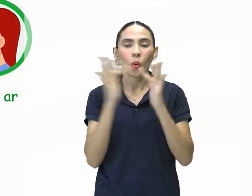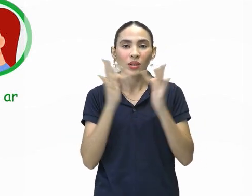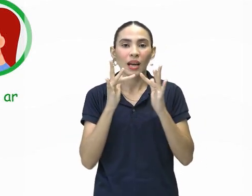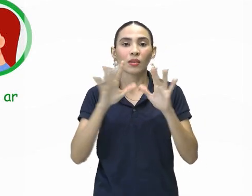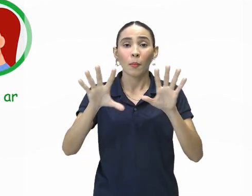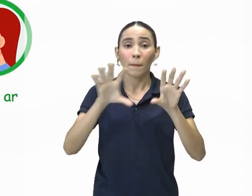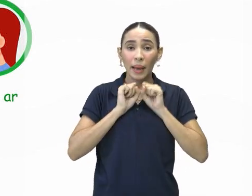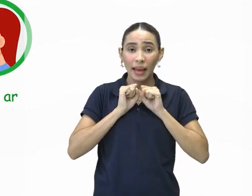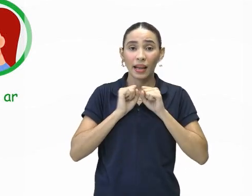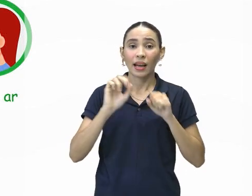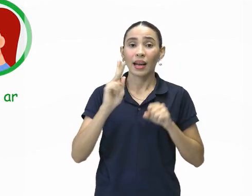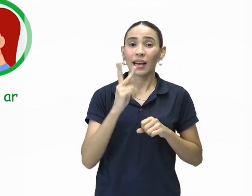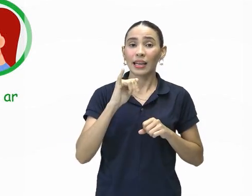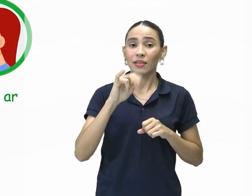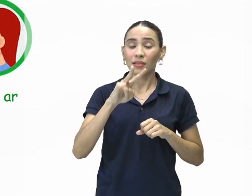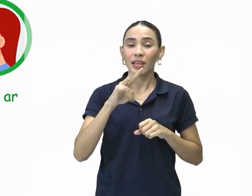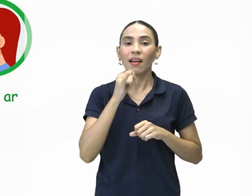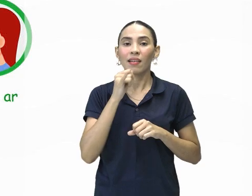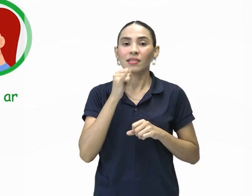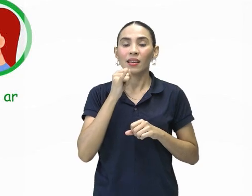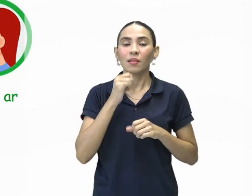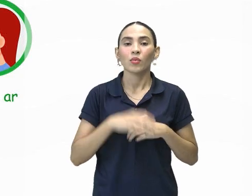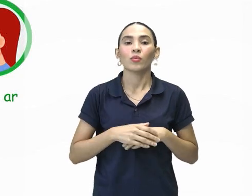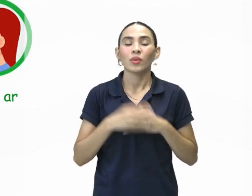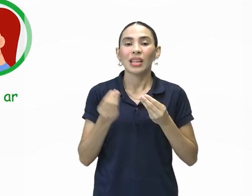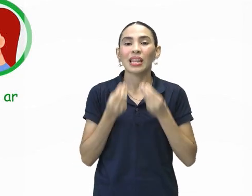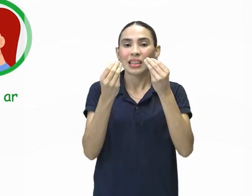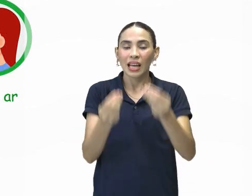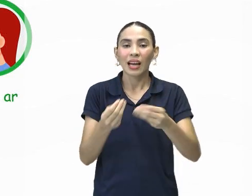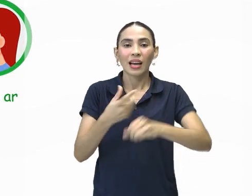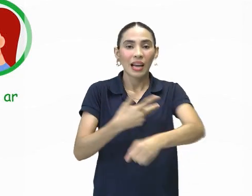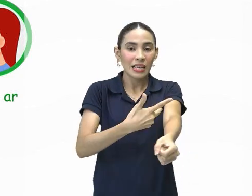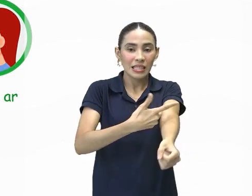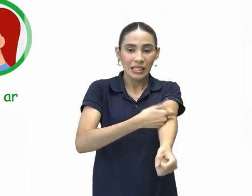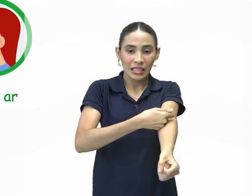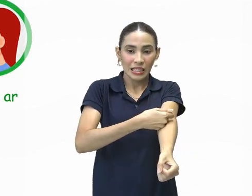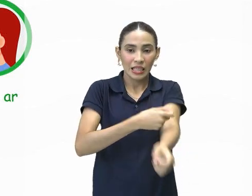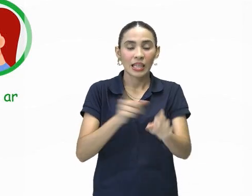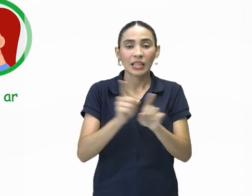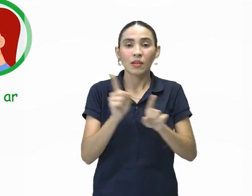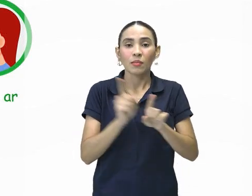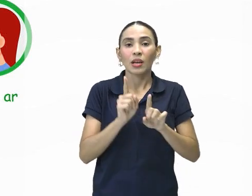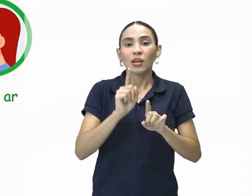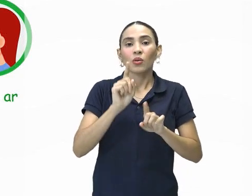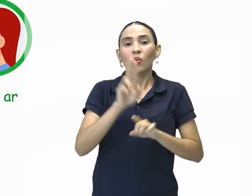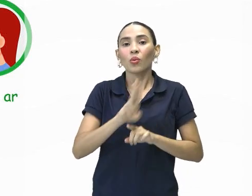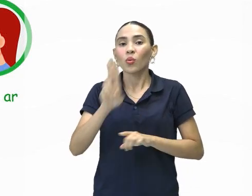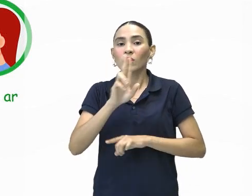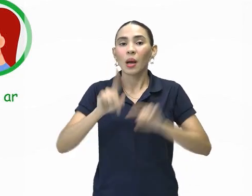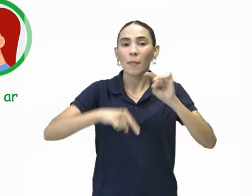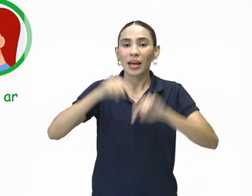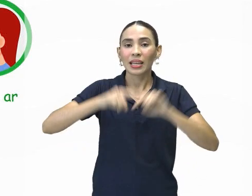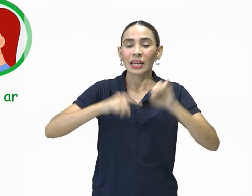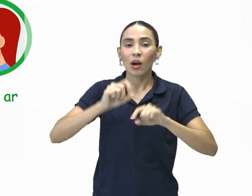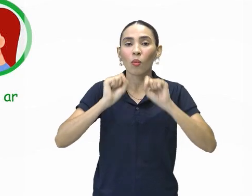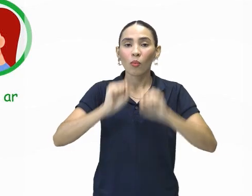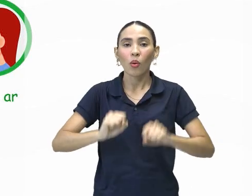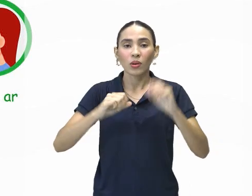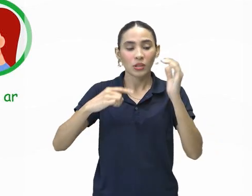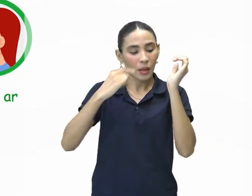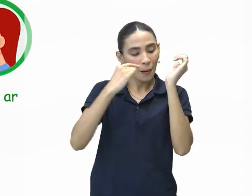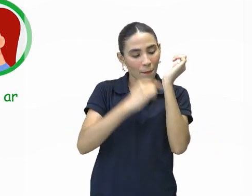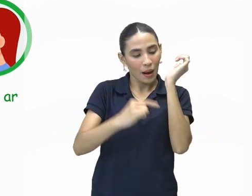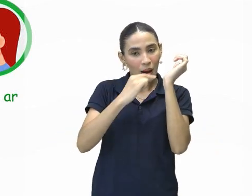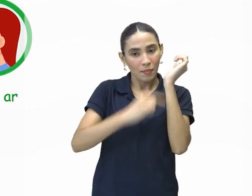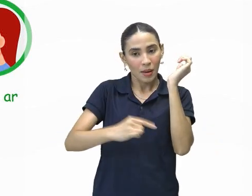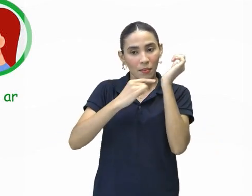pega o HIV. Quando você compartilha seringas, quando você utiliza instrumentos que podem perfurar ou cortar a pele